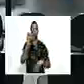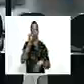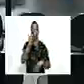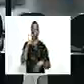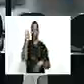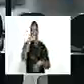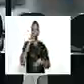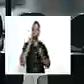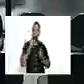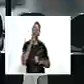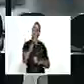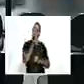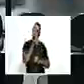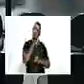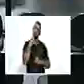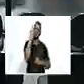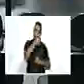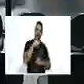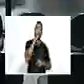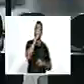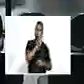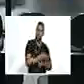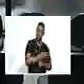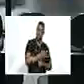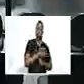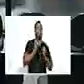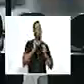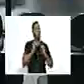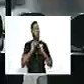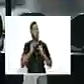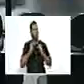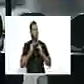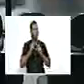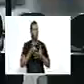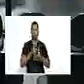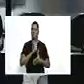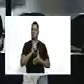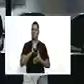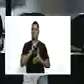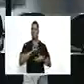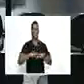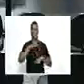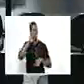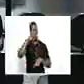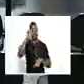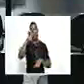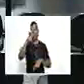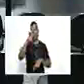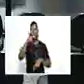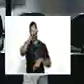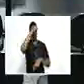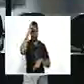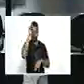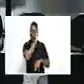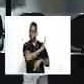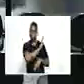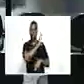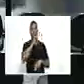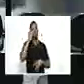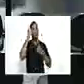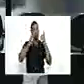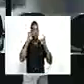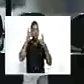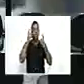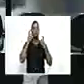pode fazer 6 horas corrida isso pode ficar disposição a de acordo com a preferência do chefe do executivo né A minha preocupação é só a